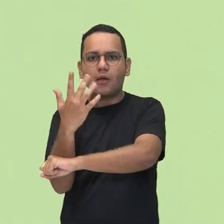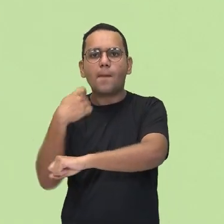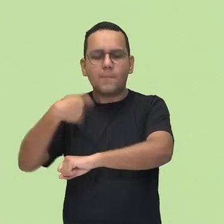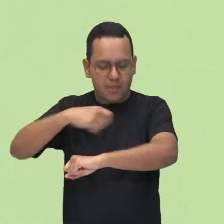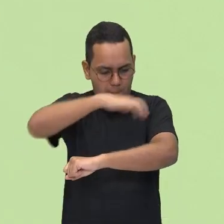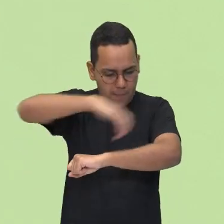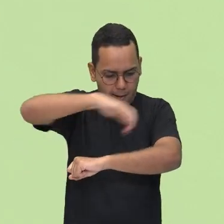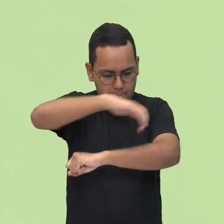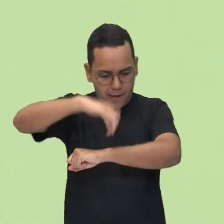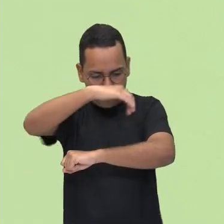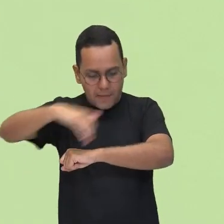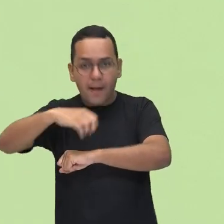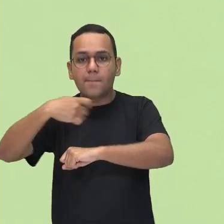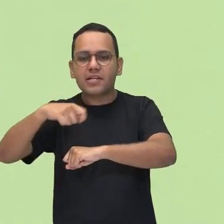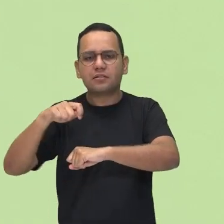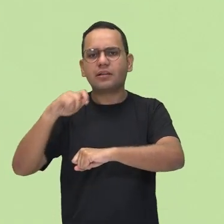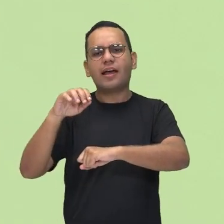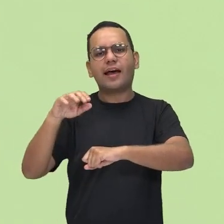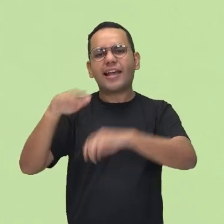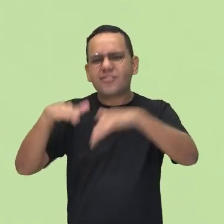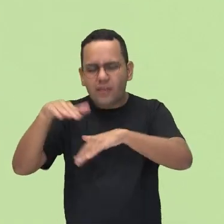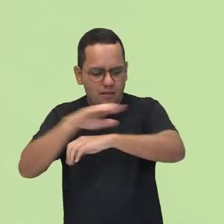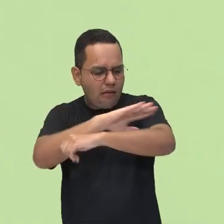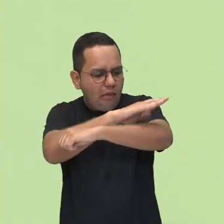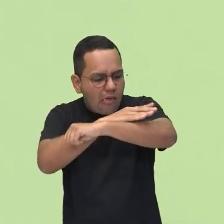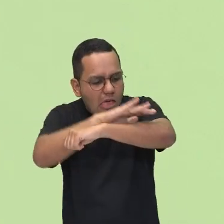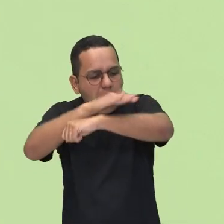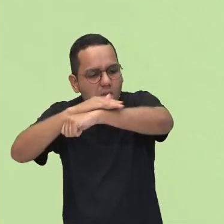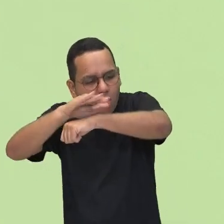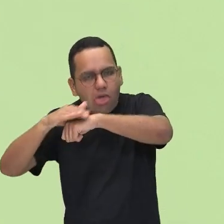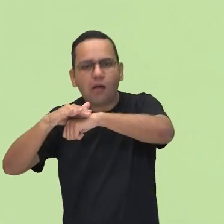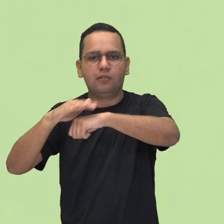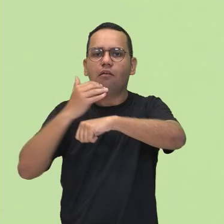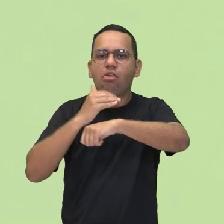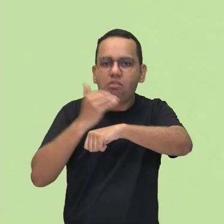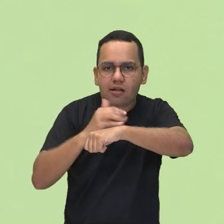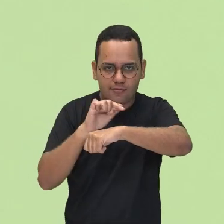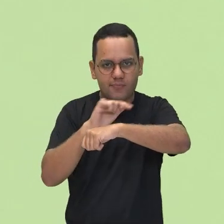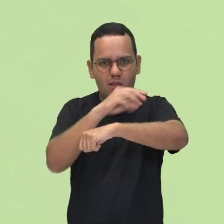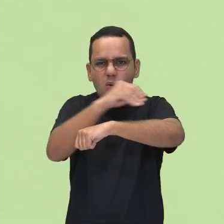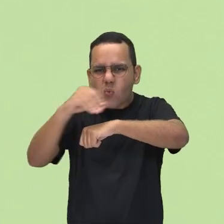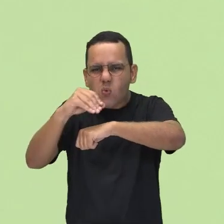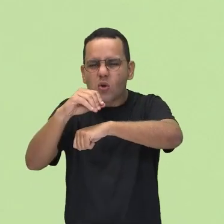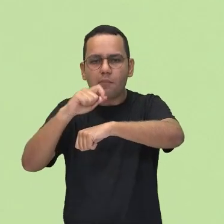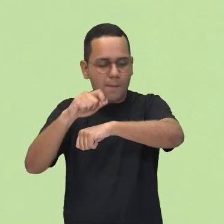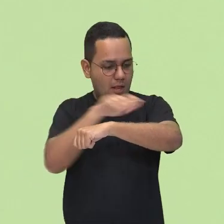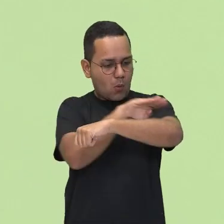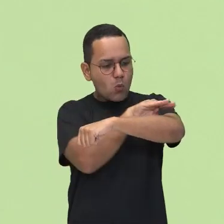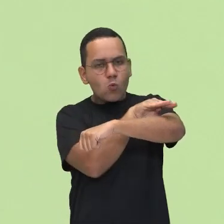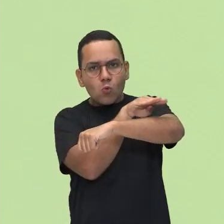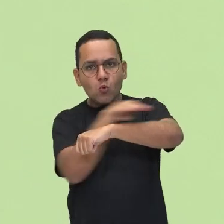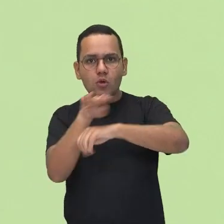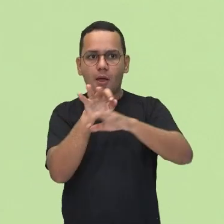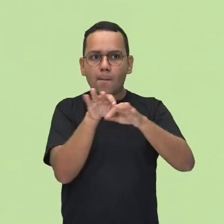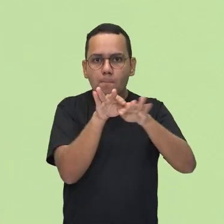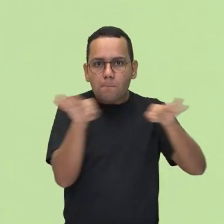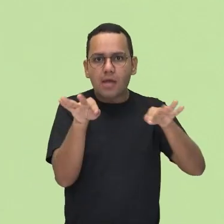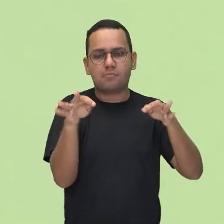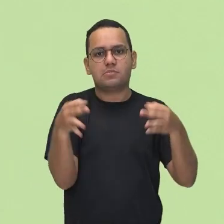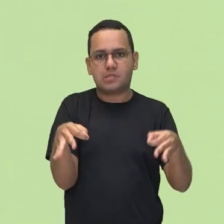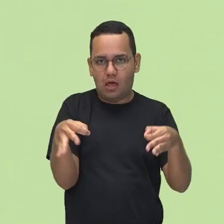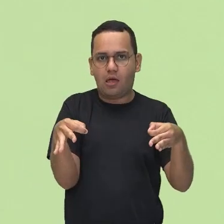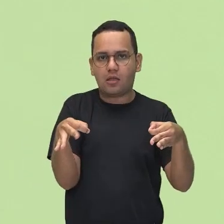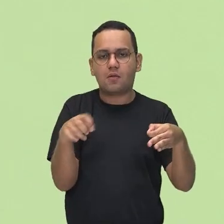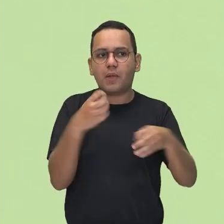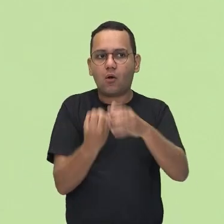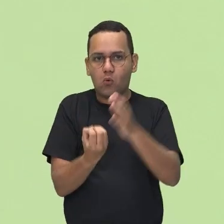no nivelamento, né, daquele solo para que então possa ser construído aquele empreendimento. Será